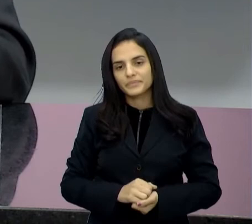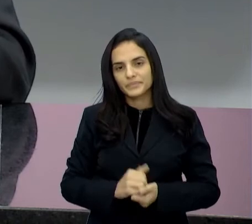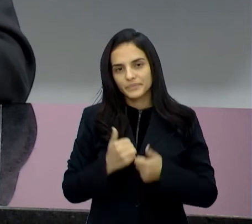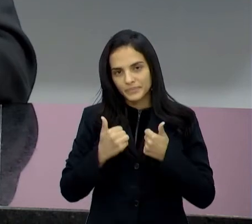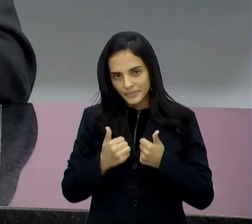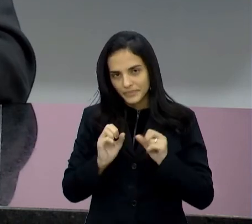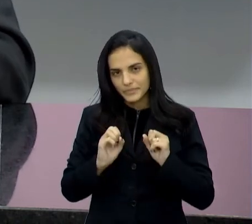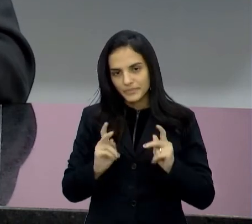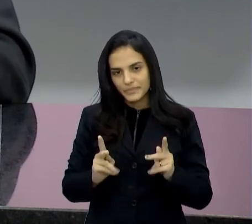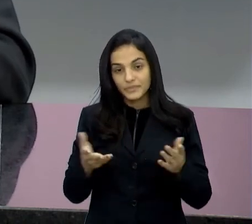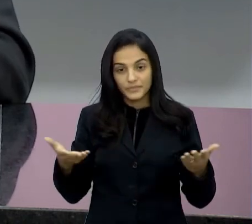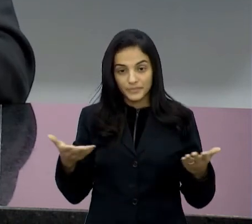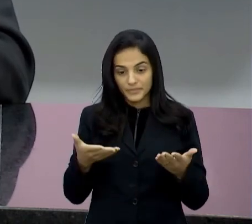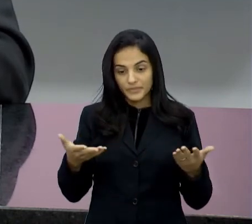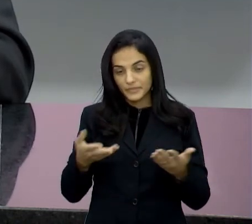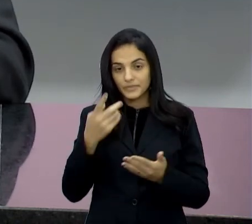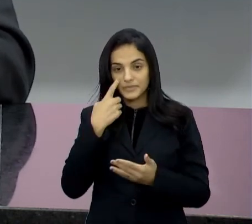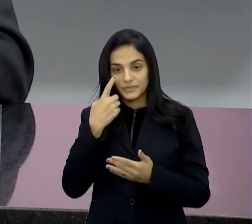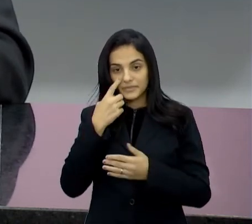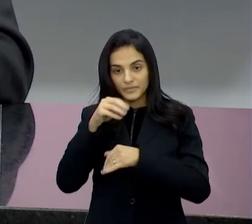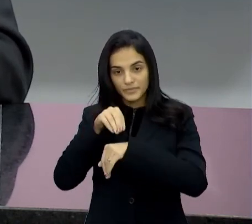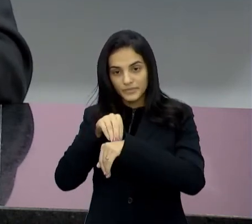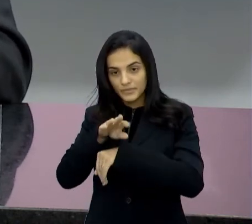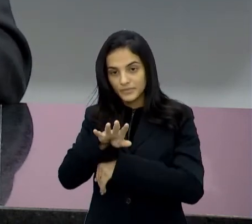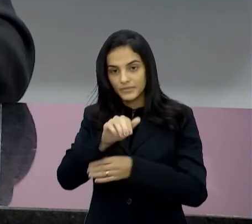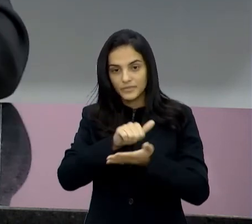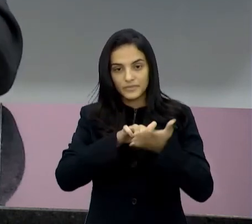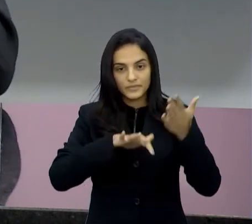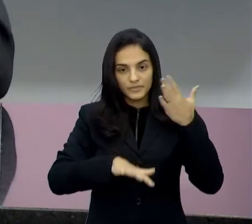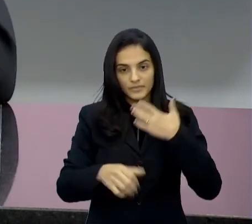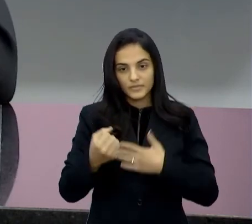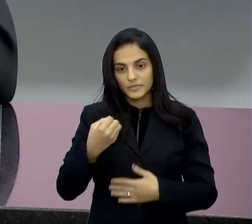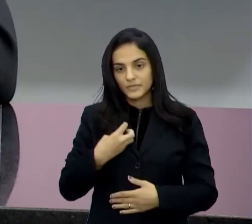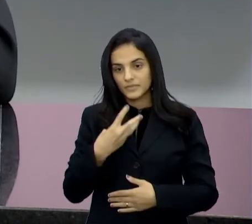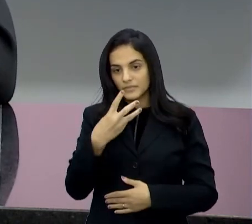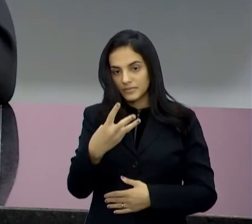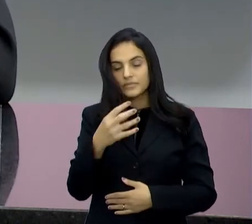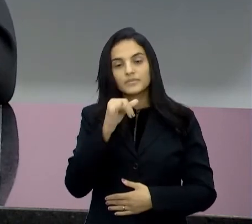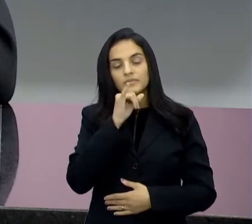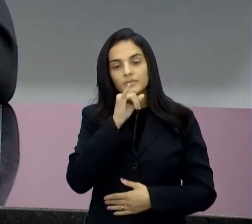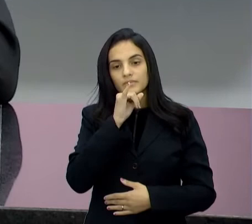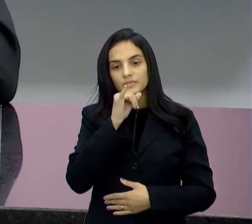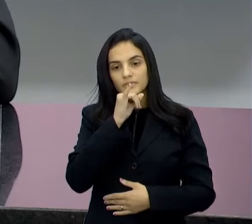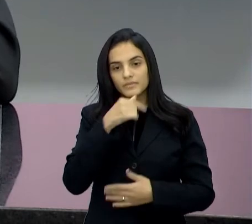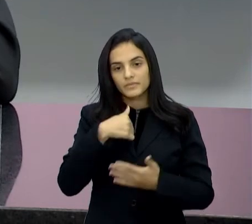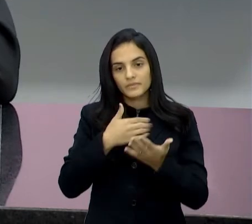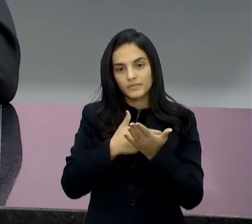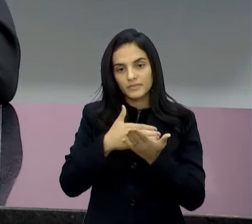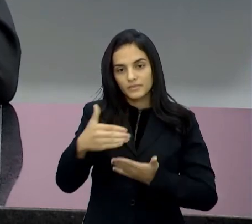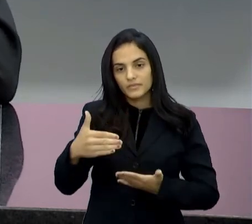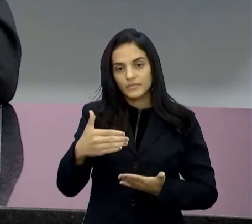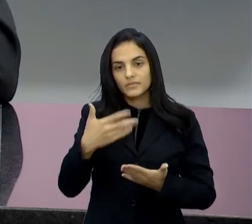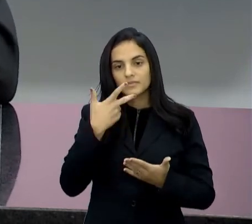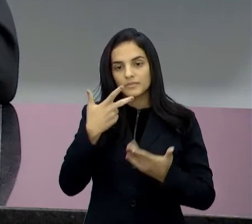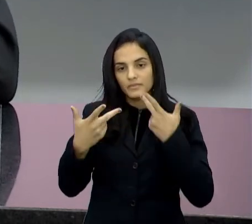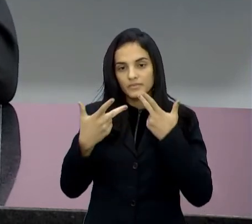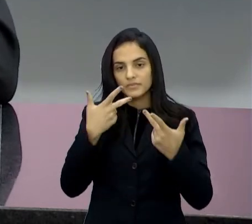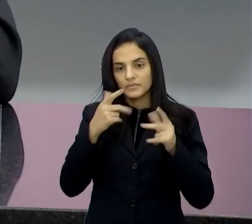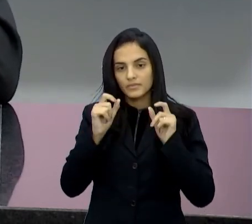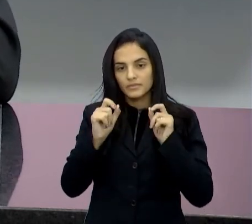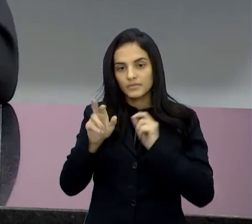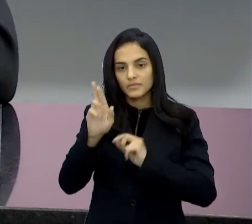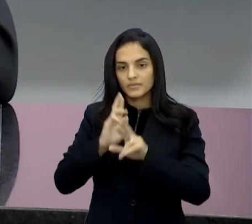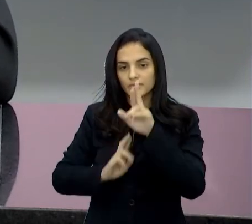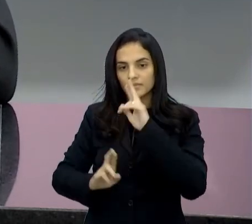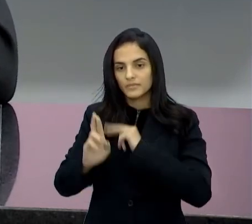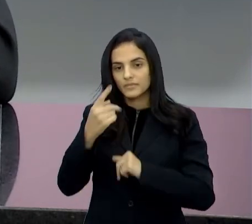bem? Então agora a gente vai ver as orientações da atividade 3 e o exemplo que eu vou começar a falar para vocês, o exemplo de